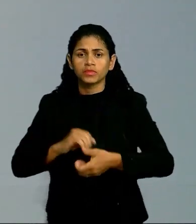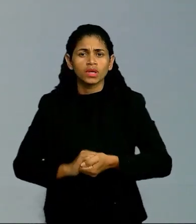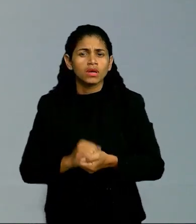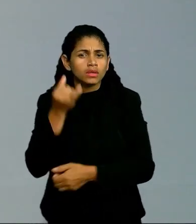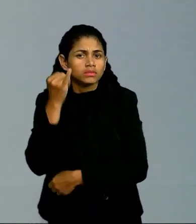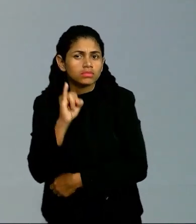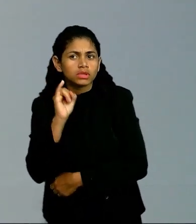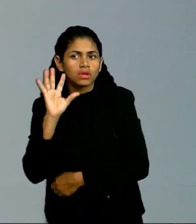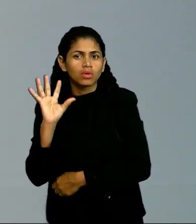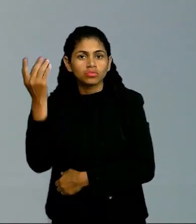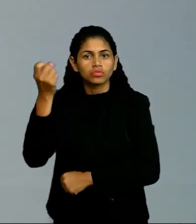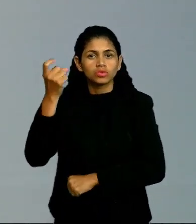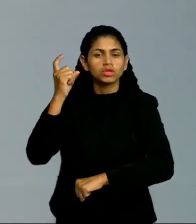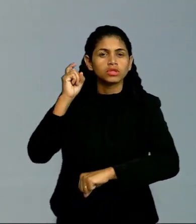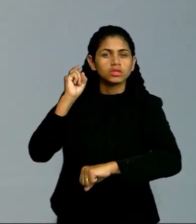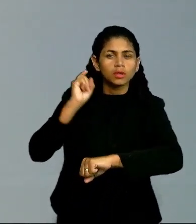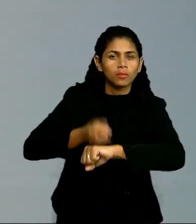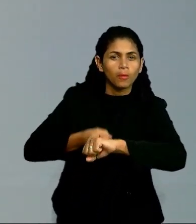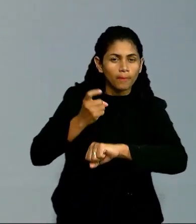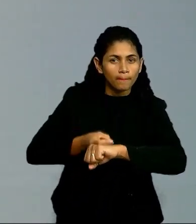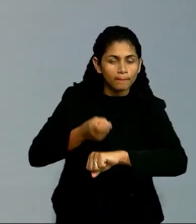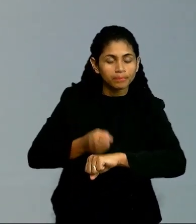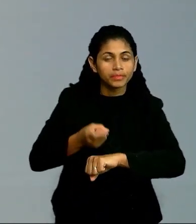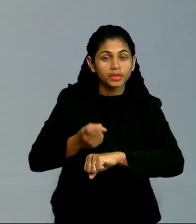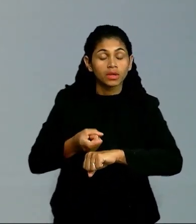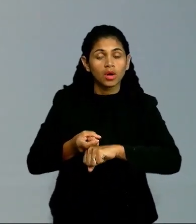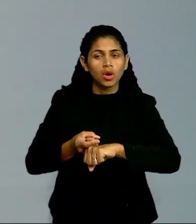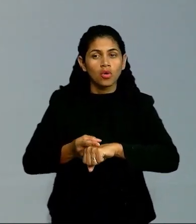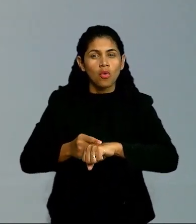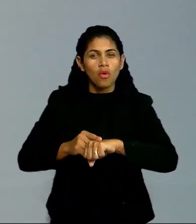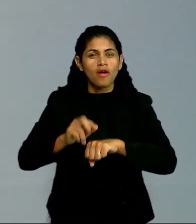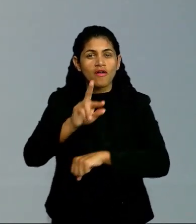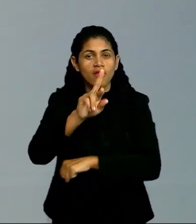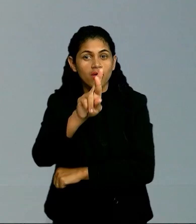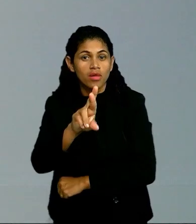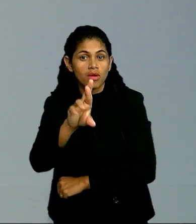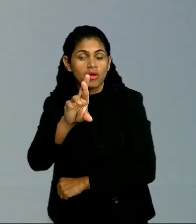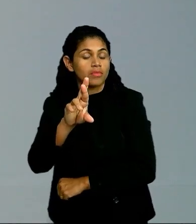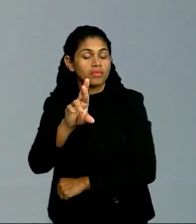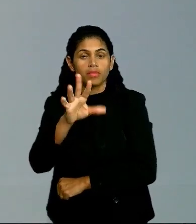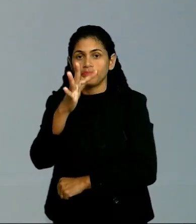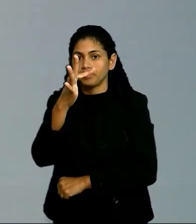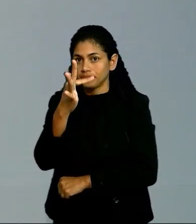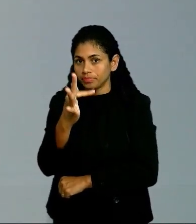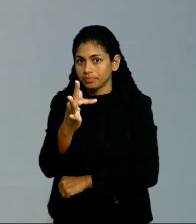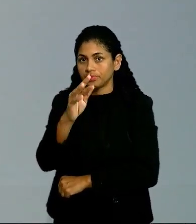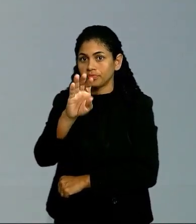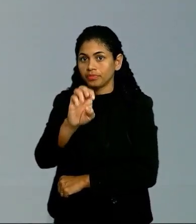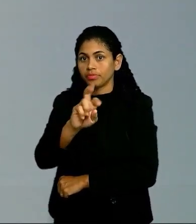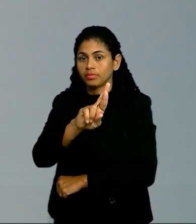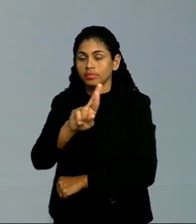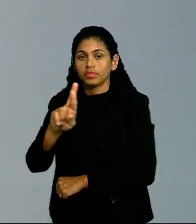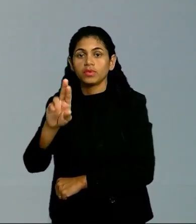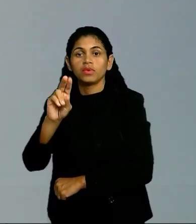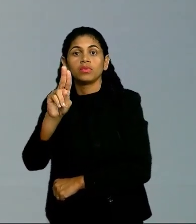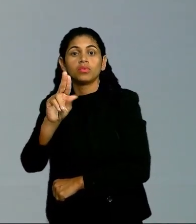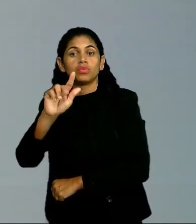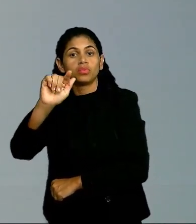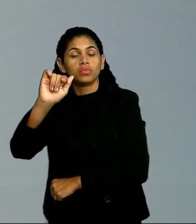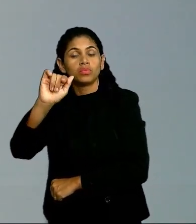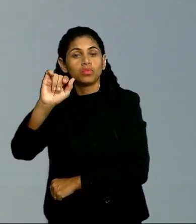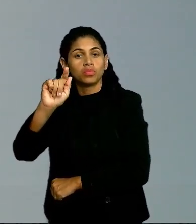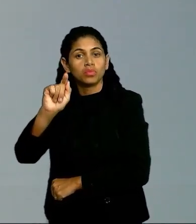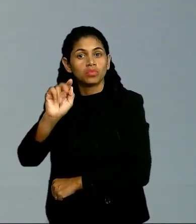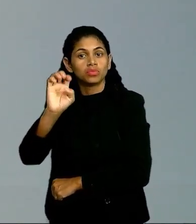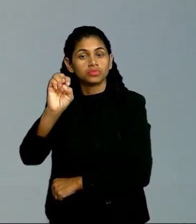de cargas, e aí nós vamos perceber o enferrujamento. Então, quando a gente fala de oxidação em metais, essa oxidação